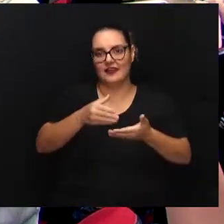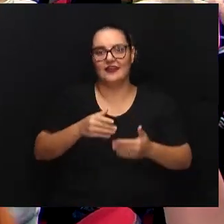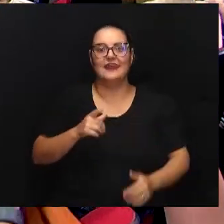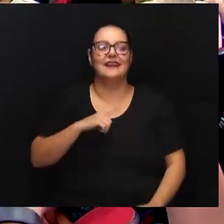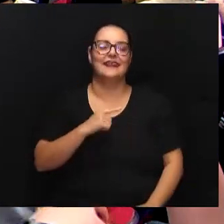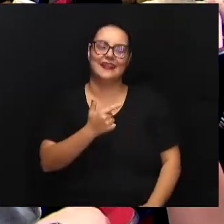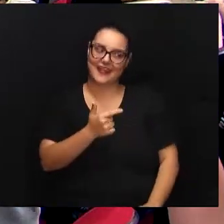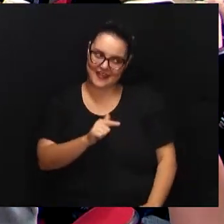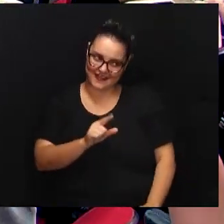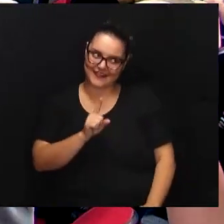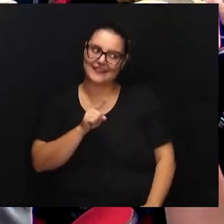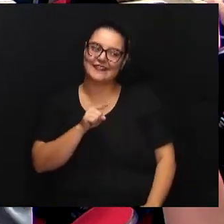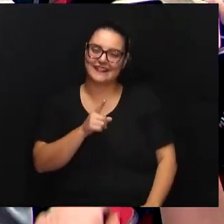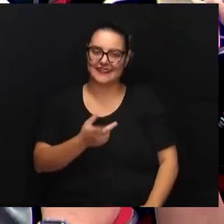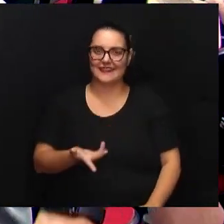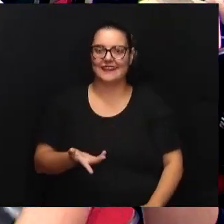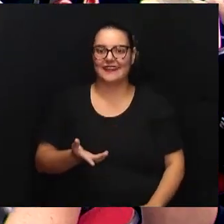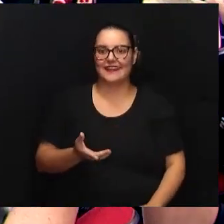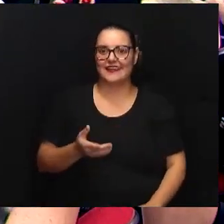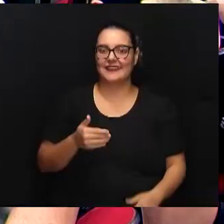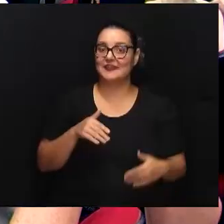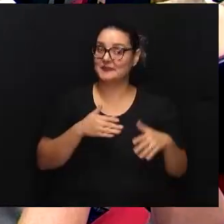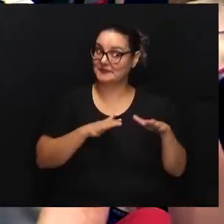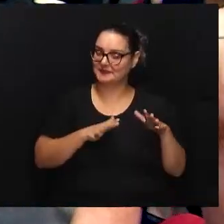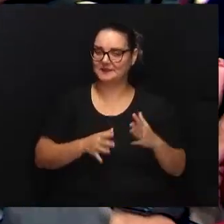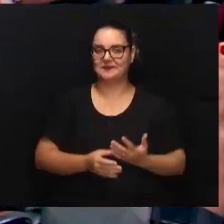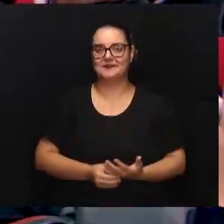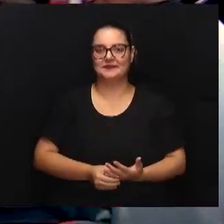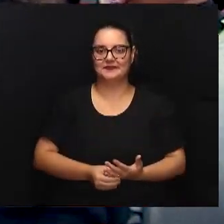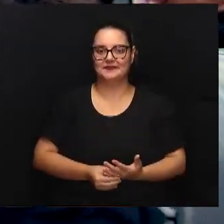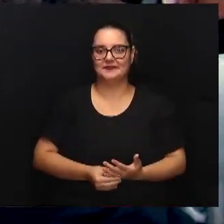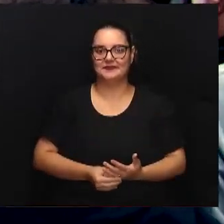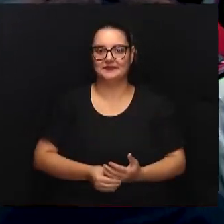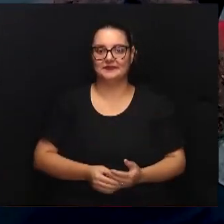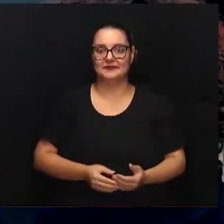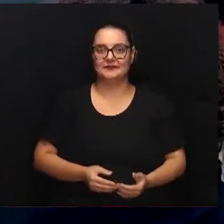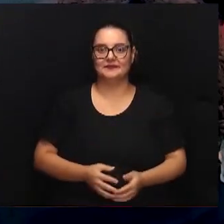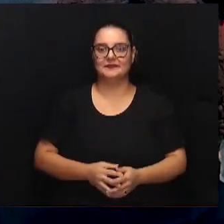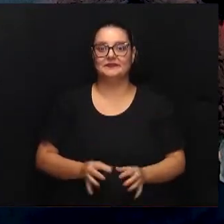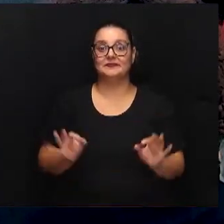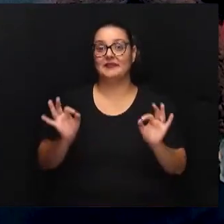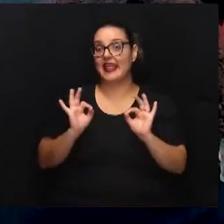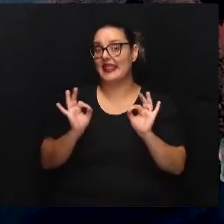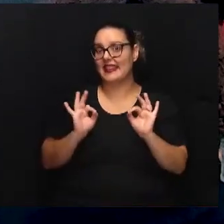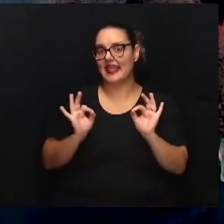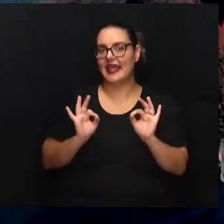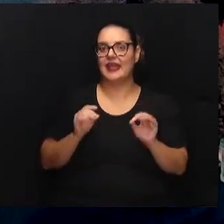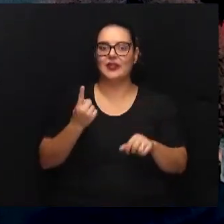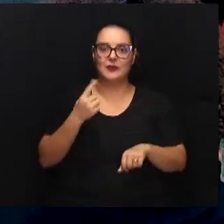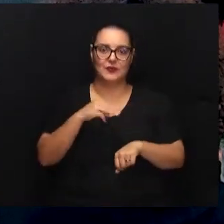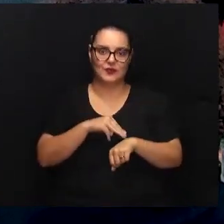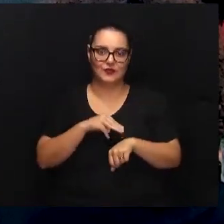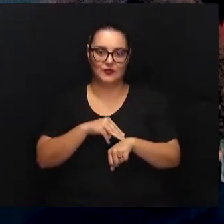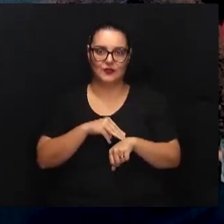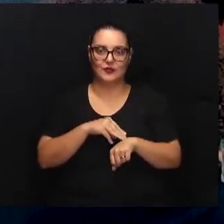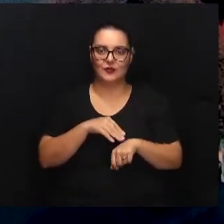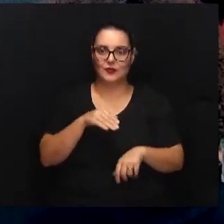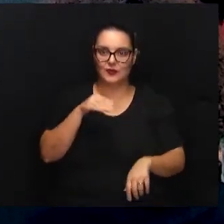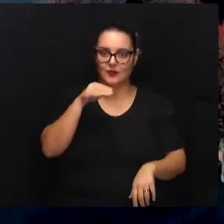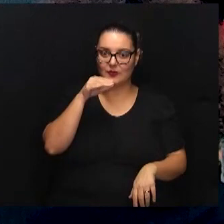né? Não se nega nada. 1 minutinho, por favor. Meu copinho de água com muita